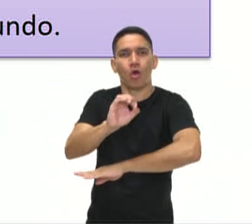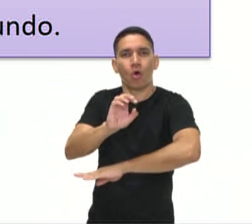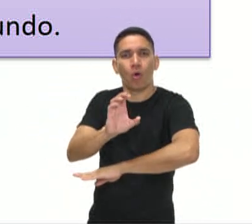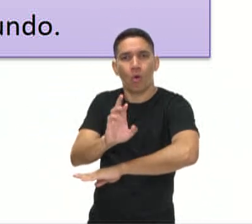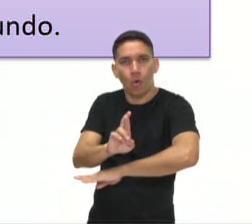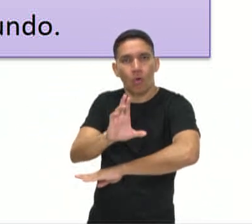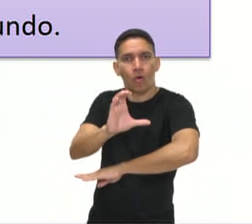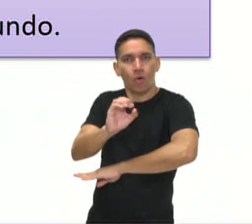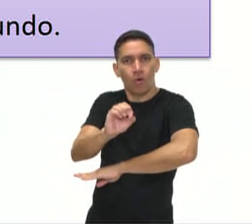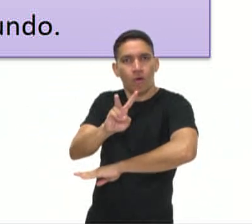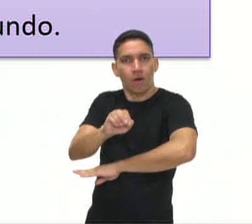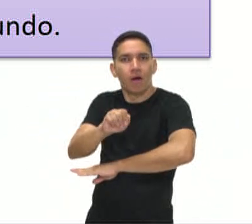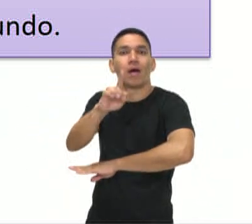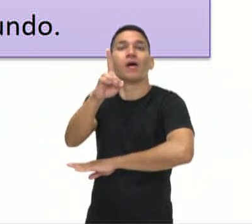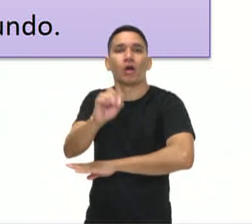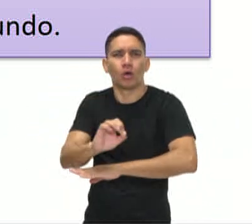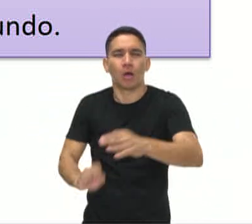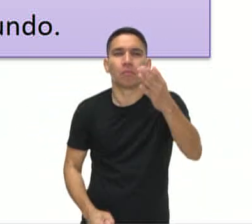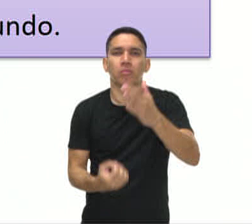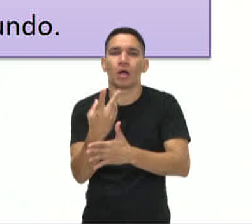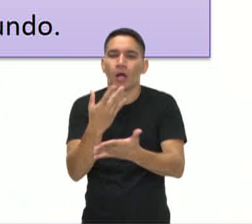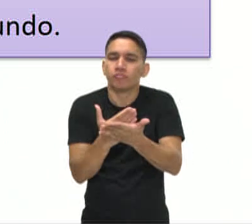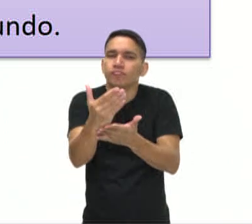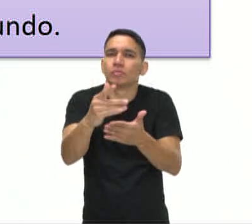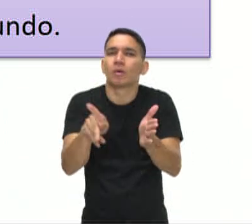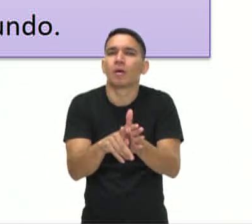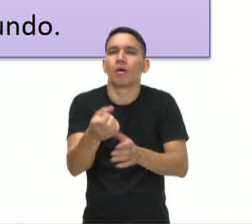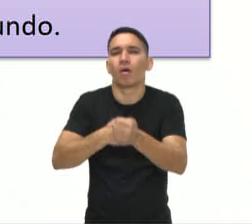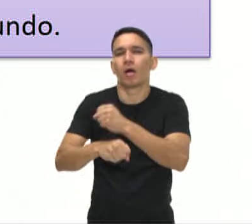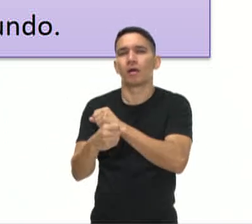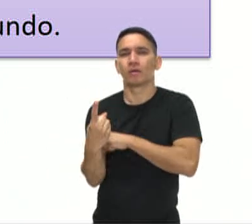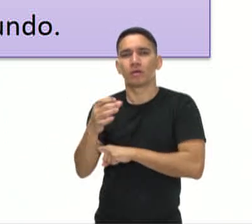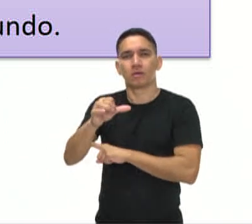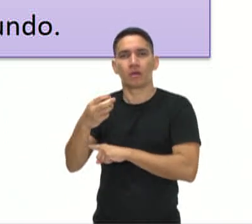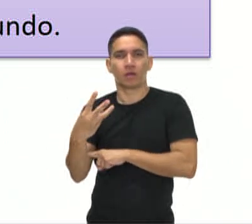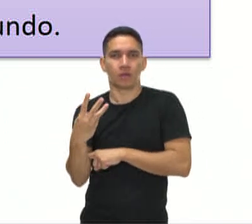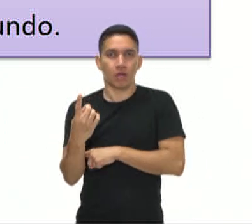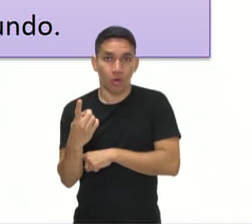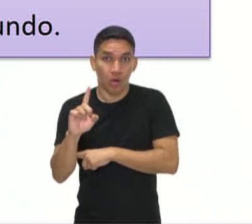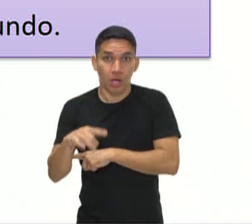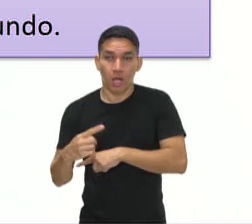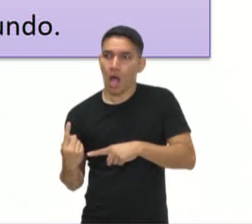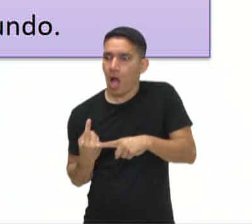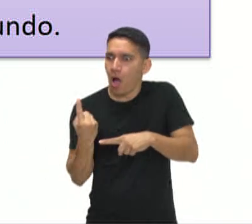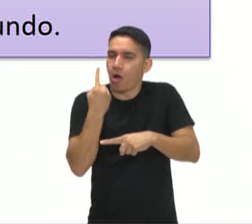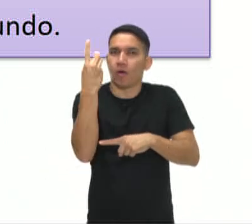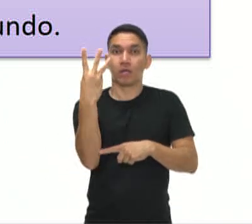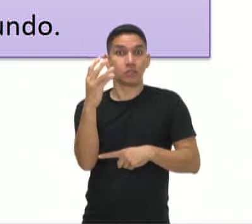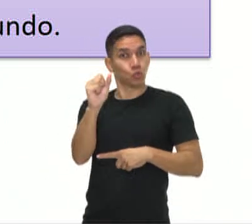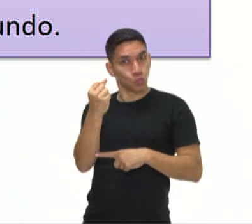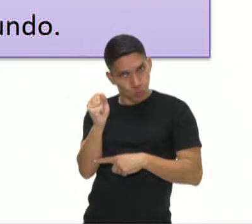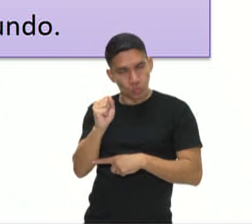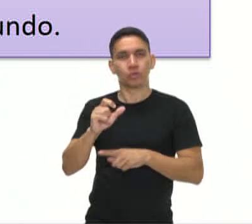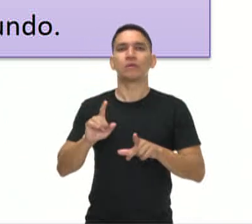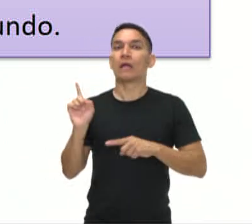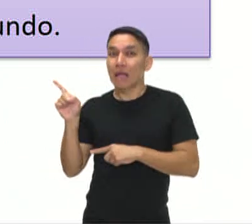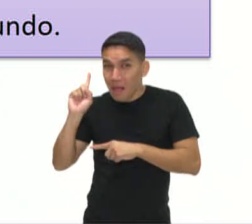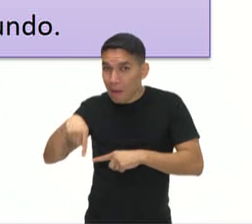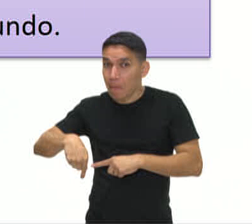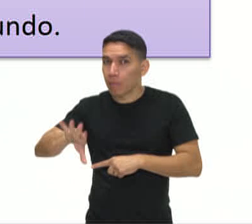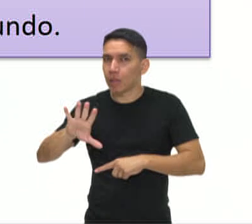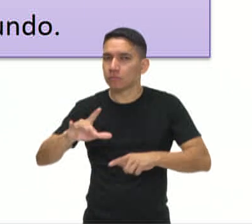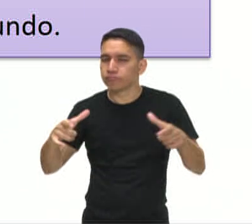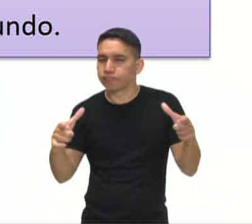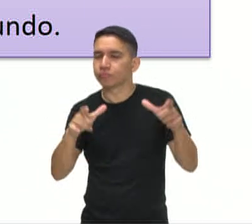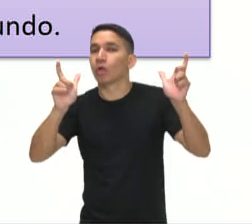de Janeiro. Foi inaugurado em 1931, possui 38 metros e é considerado uma das